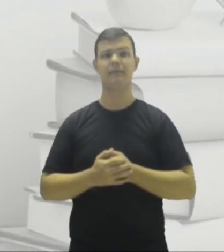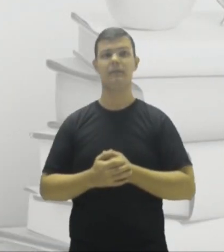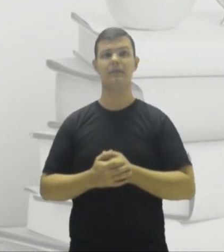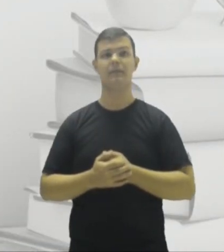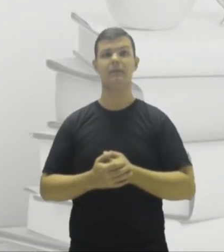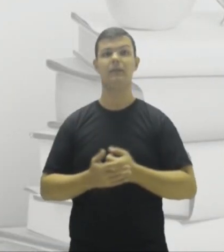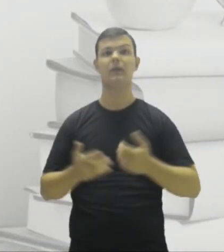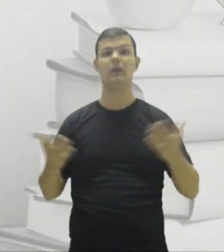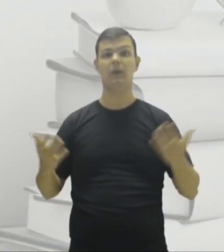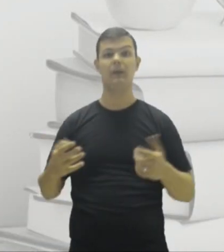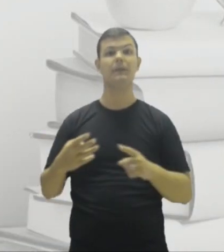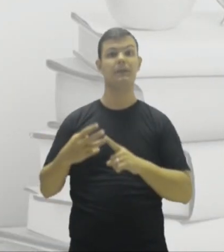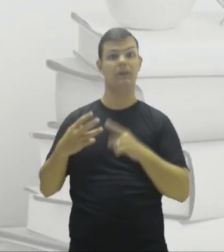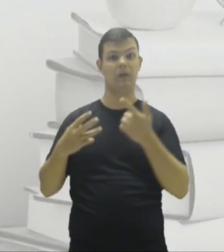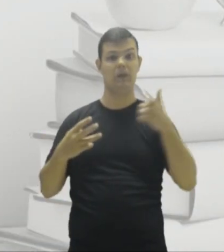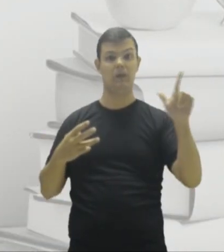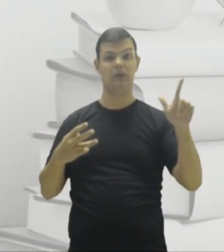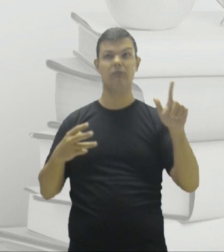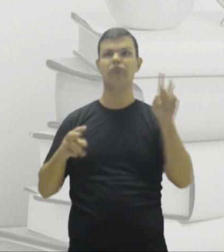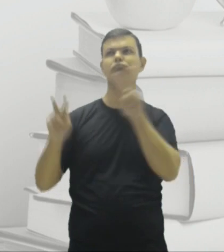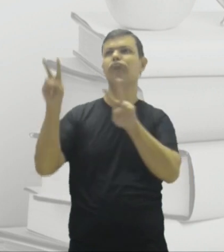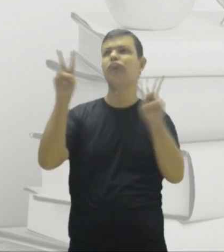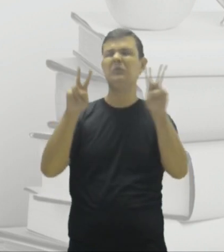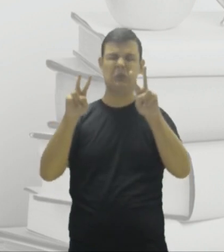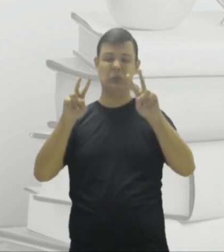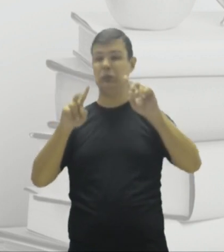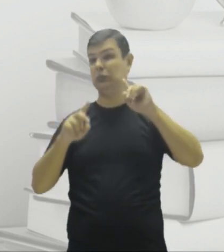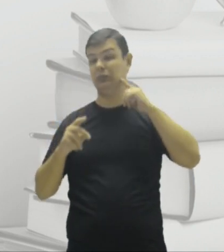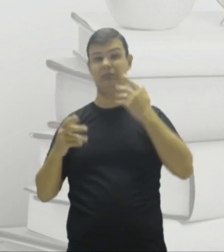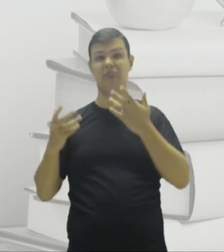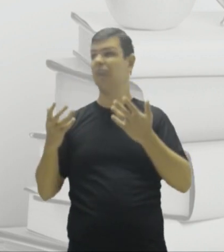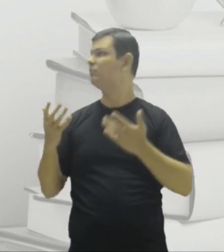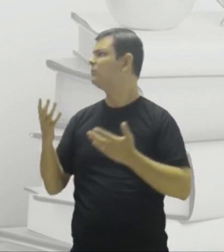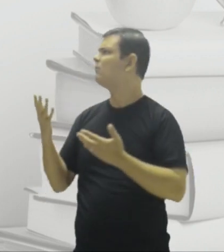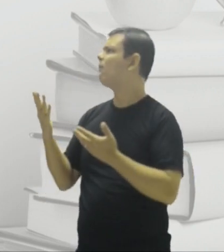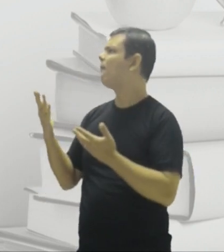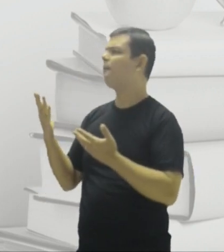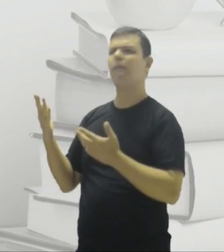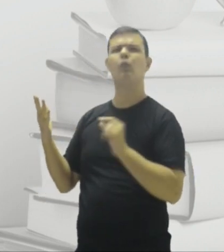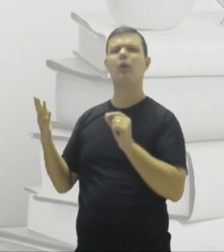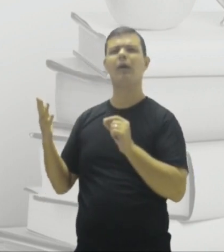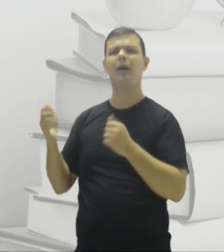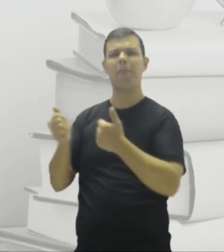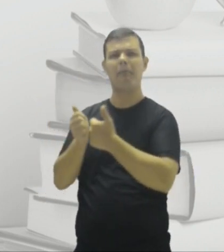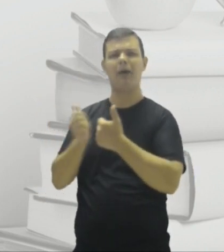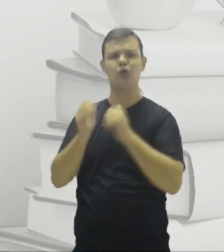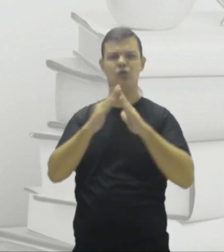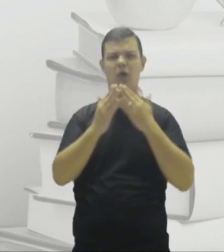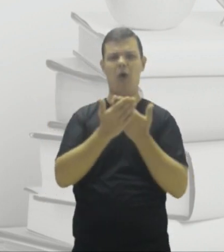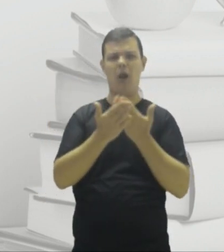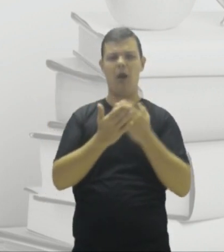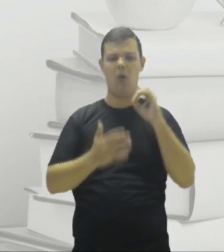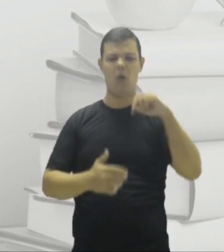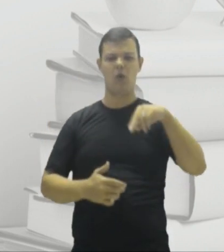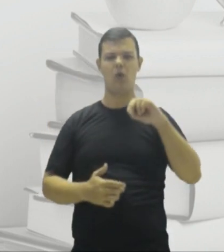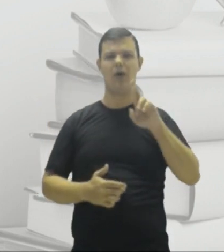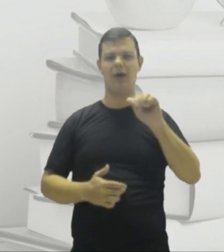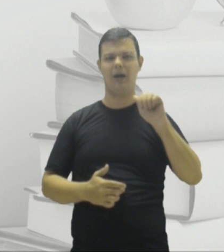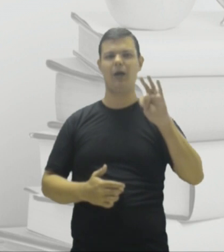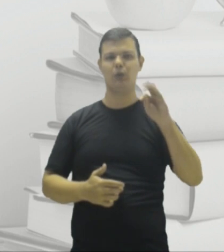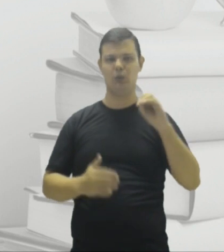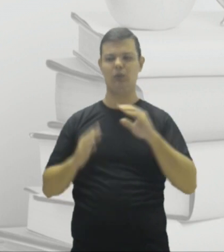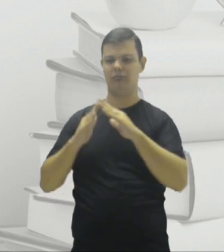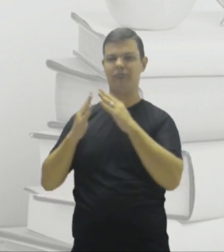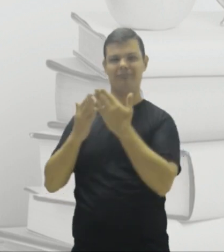Vamos falar agora um pouquinho sobre a poluição visual. Essa imagem aí é lá pertinho da Escola Honorato Filgueiras, ali perto do